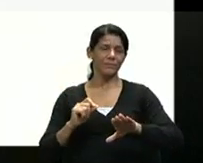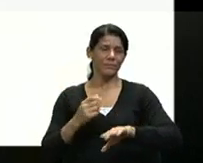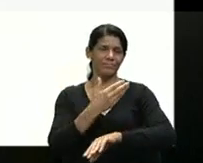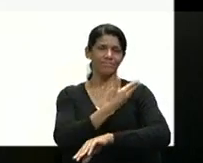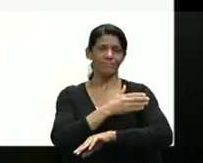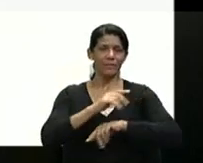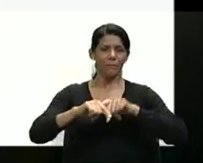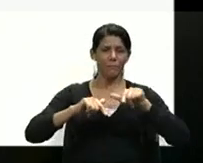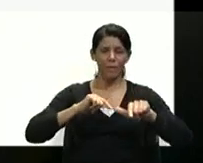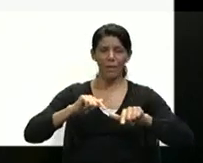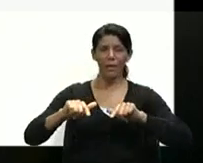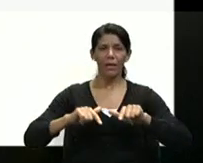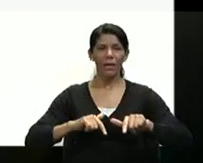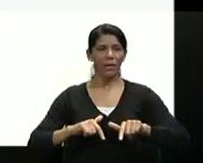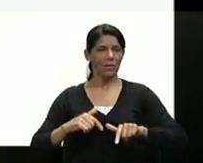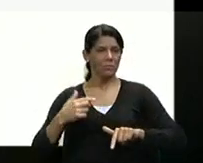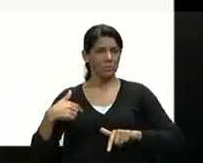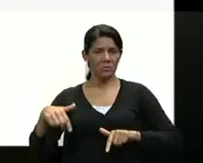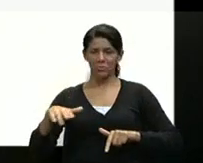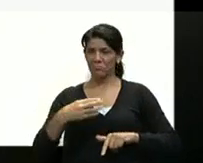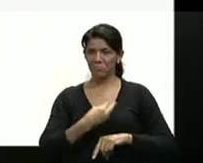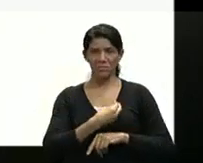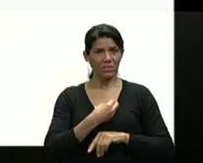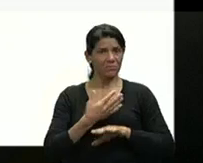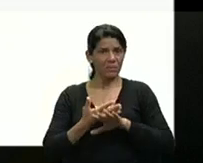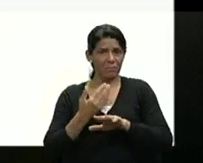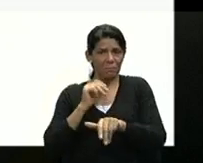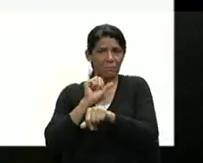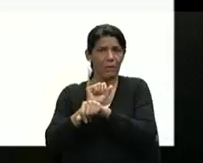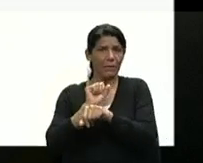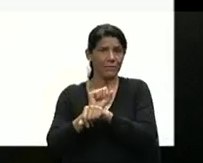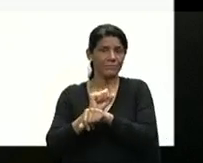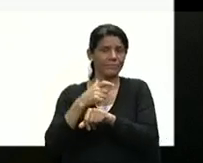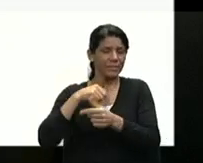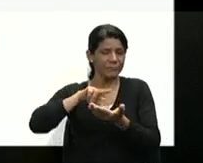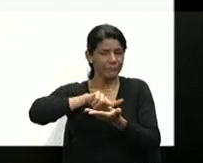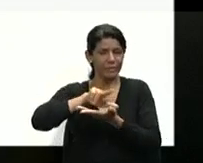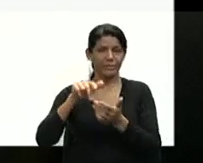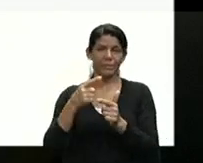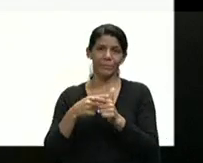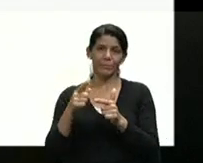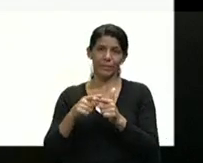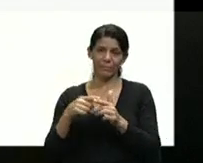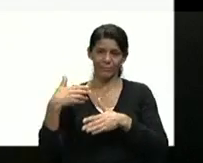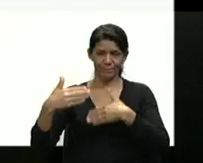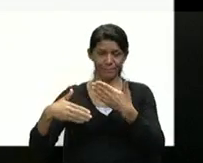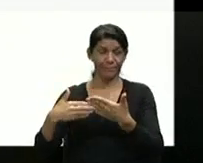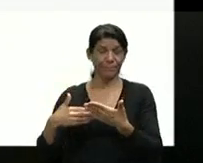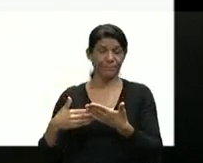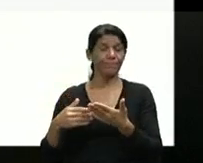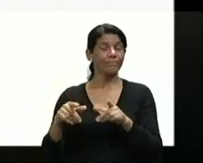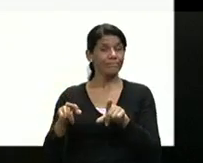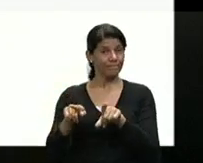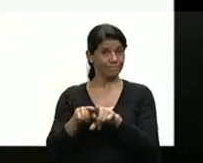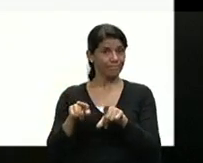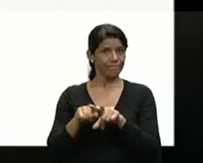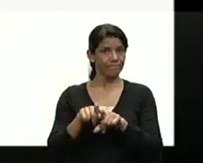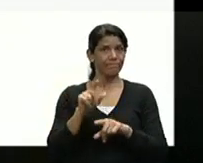de trabalho. Então, nós temos aí uma série de problemas que vão acontecer.